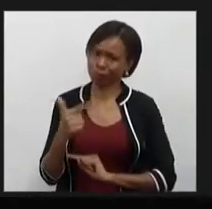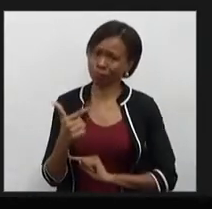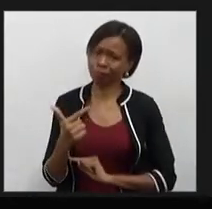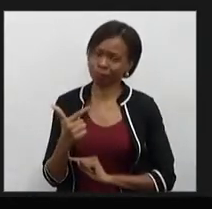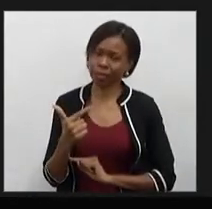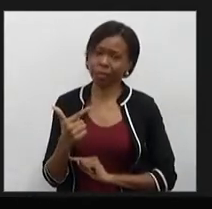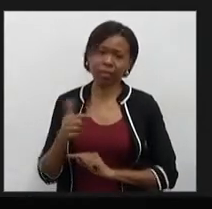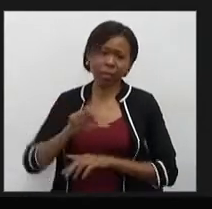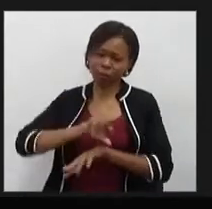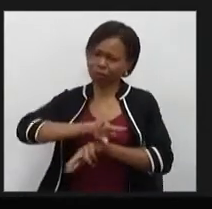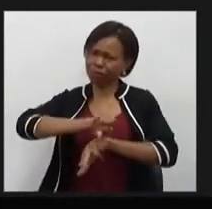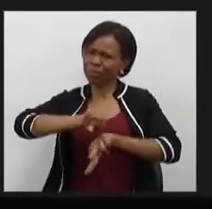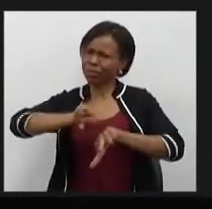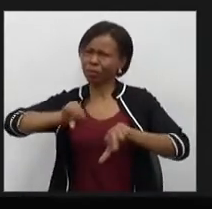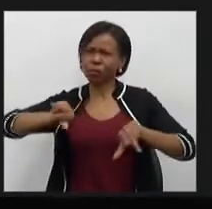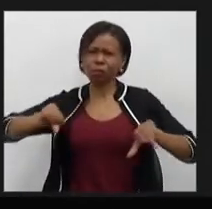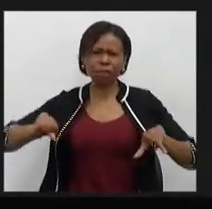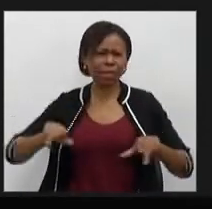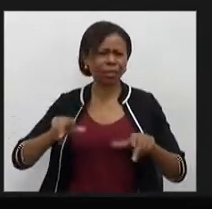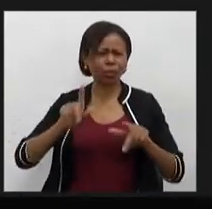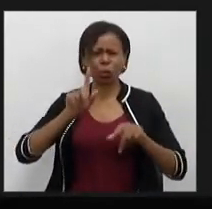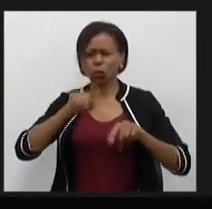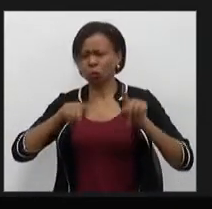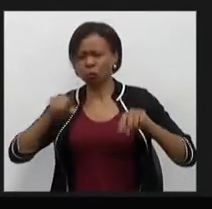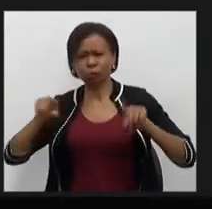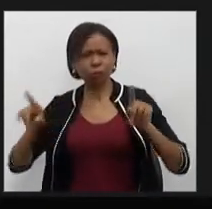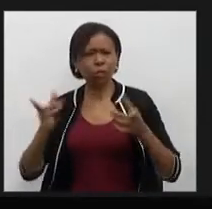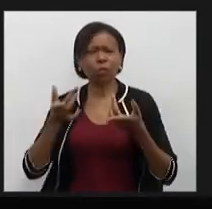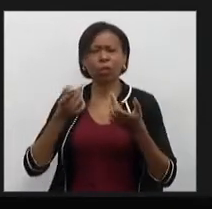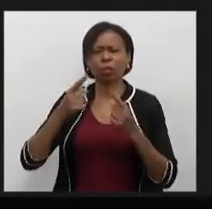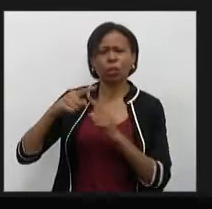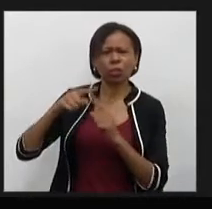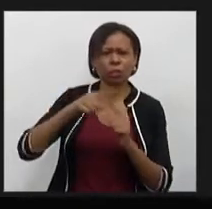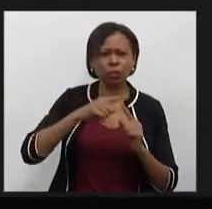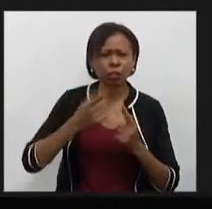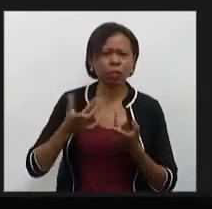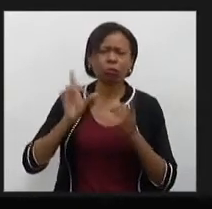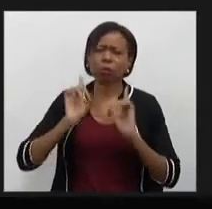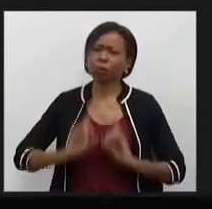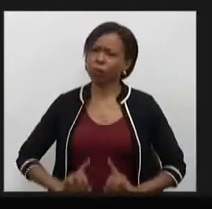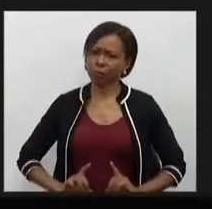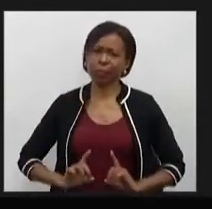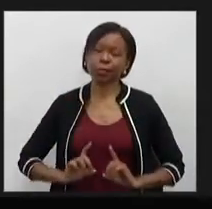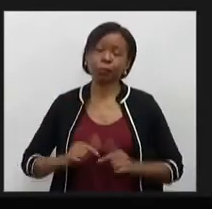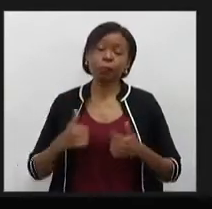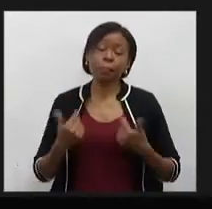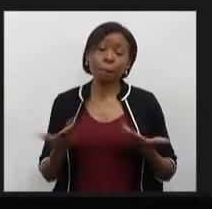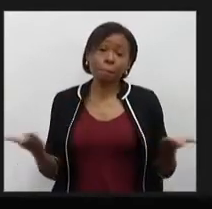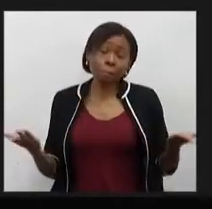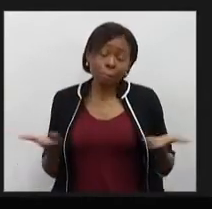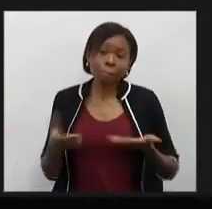amplas diversidades de deficiência que nós temos. Então, eu gostaria de saudar a todos, cumprimentar,